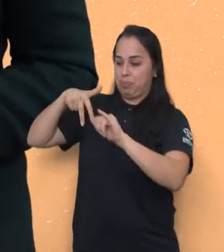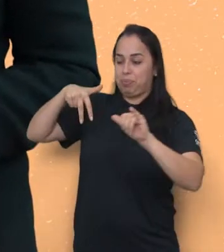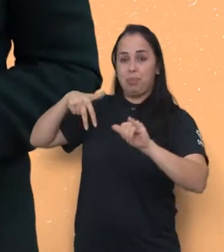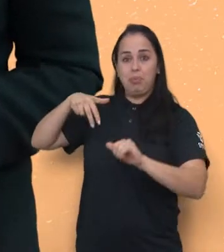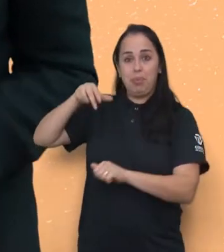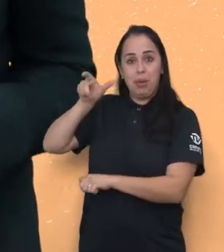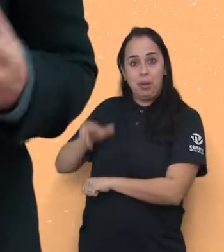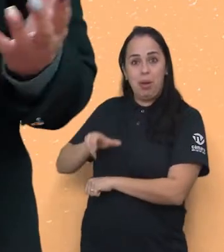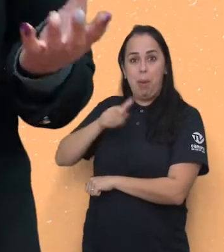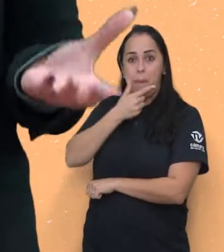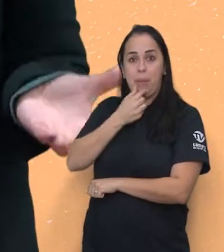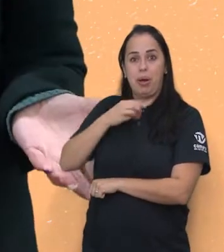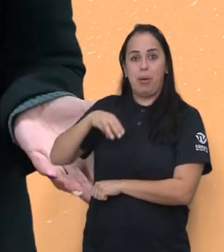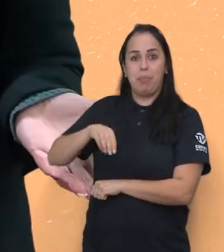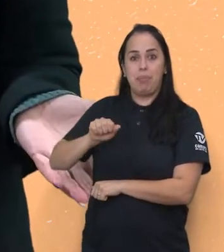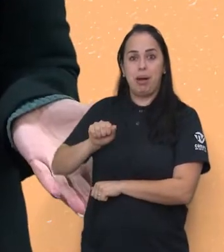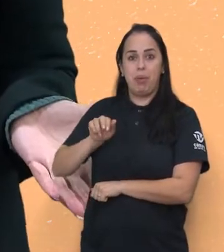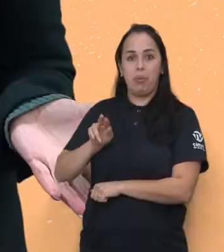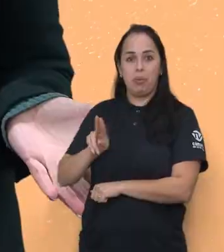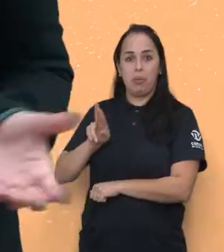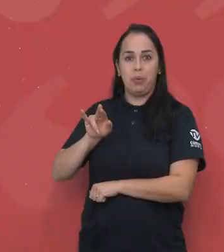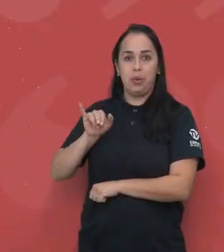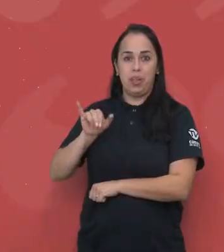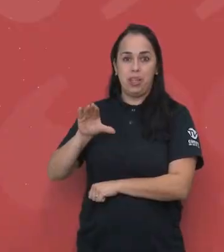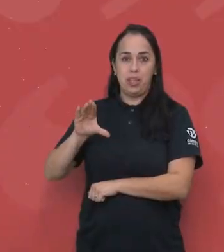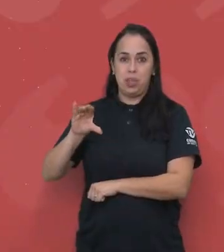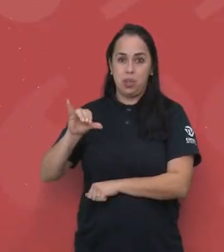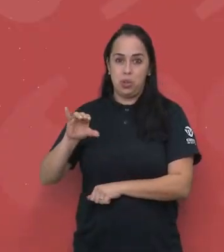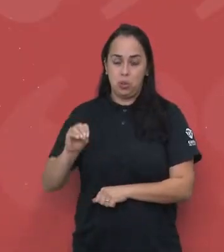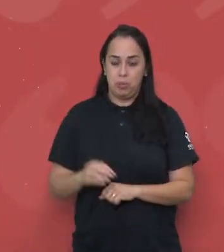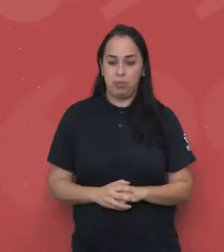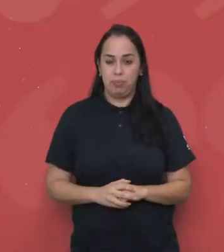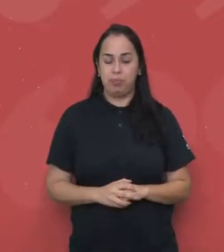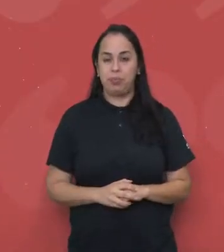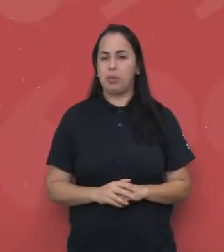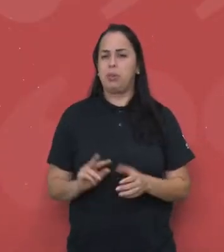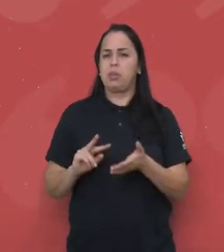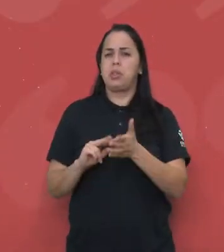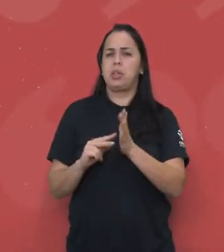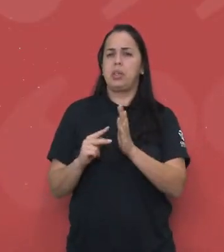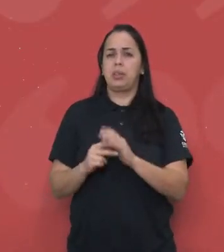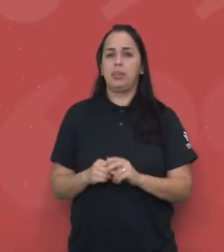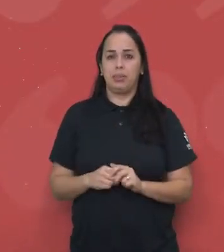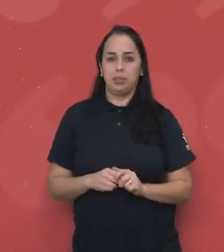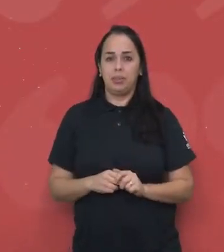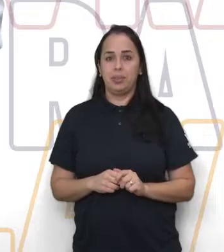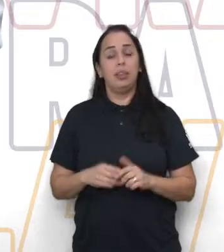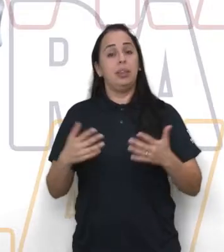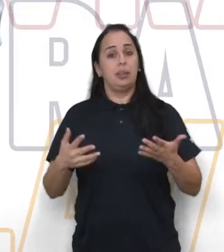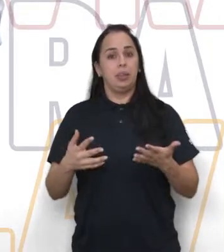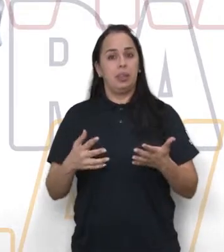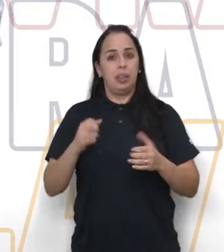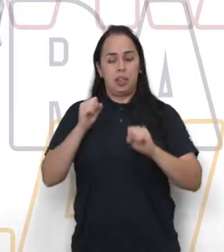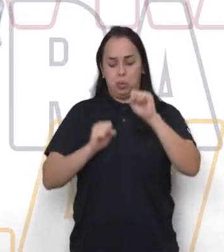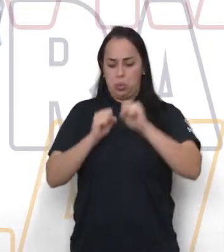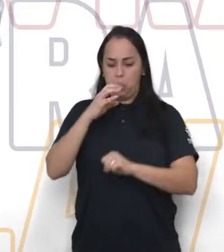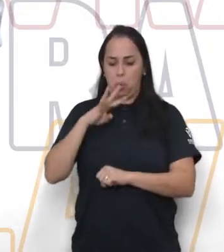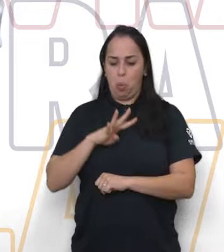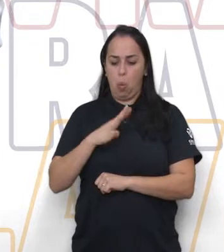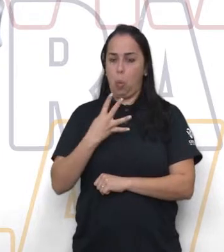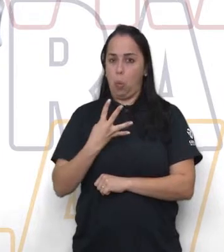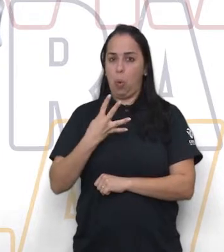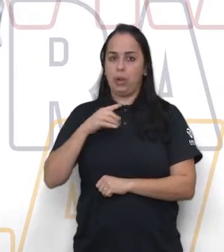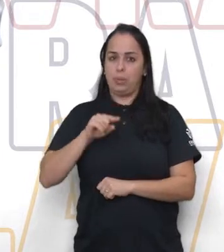com a palavra Maurício ou gala O que é indústria 4.0 a indústria